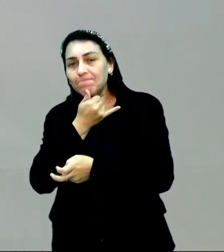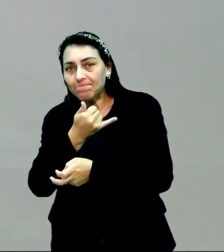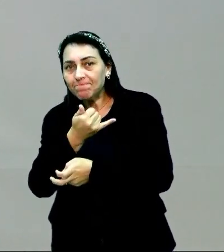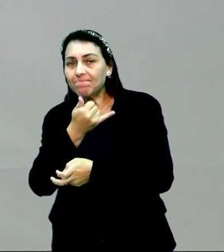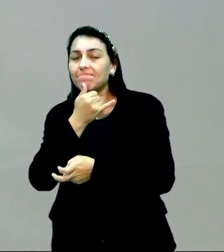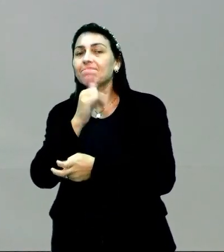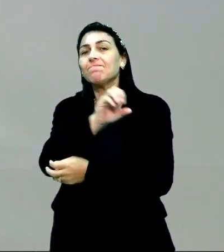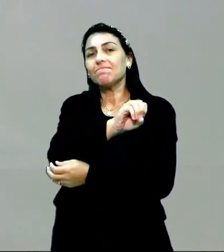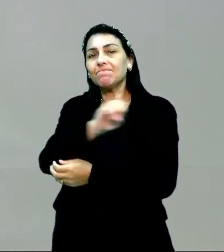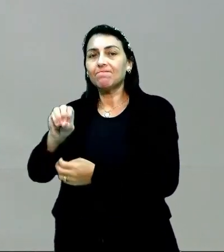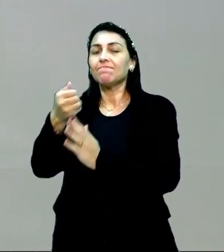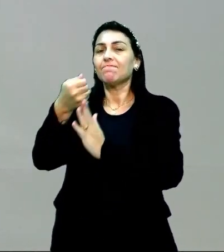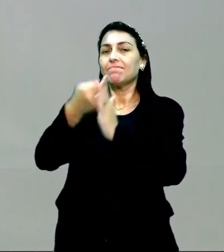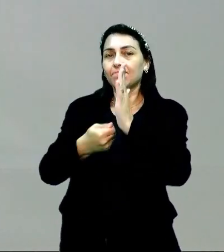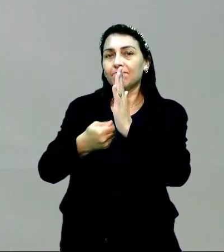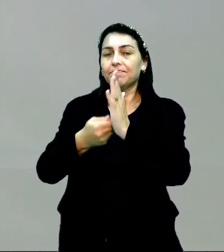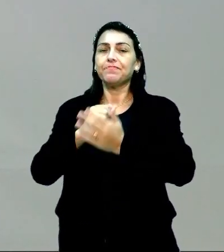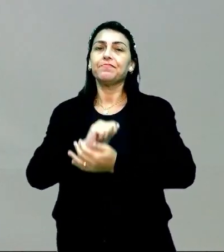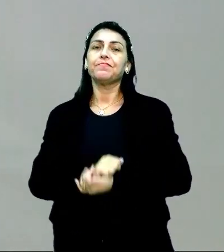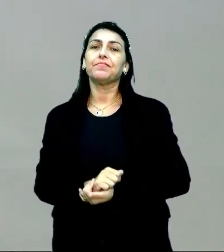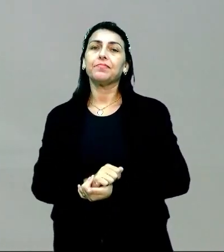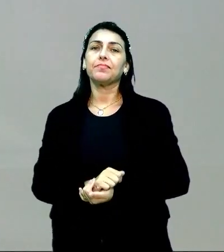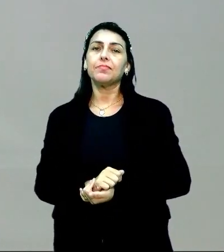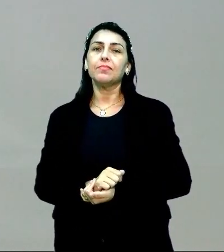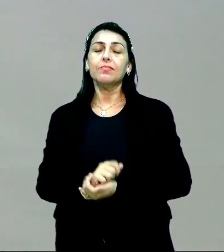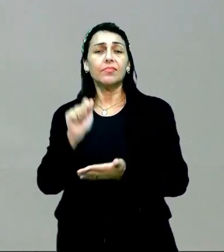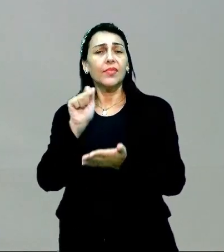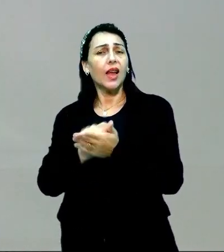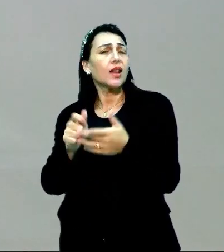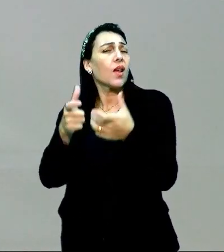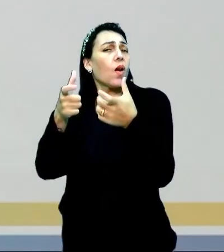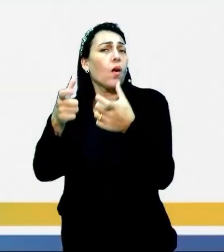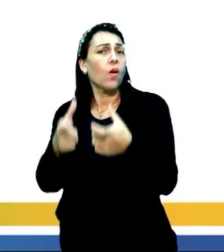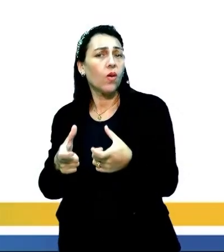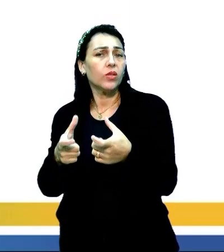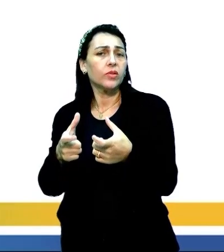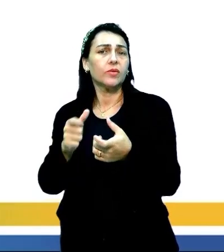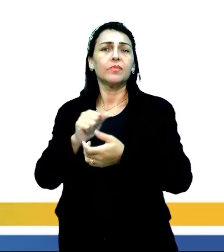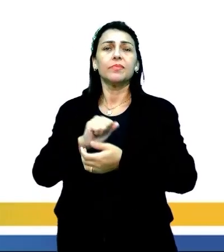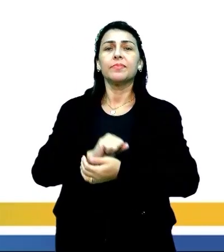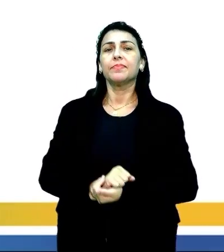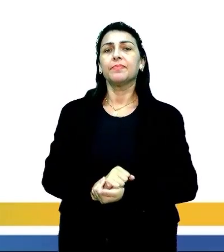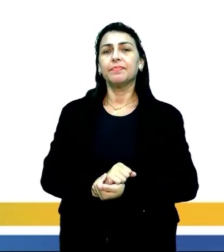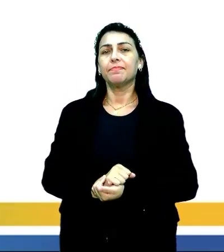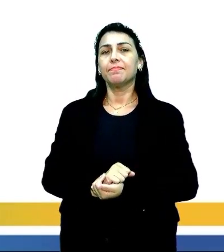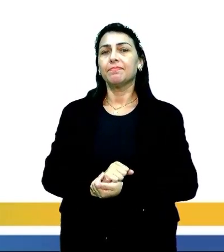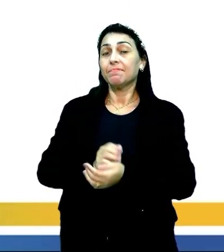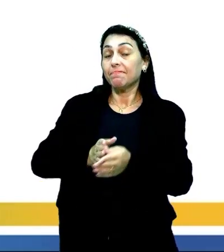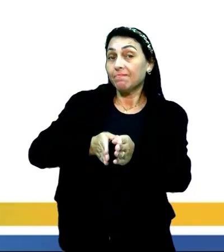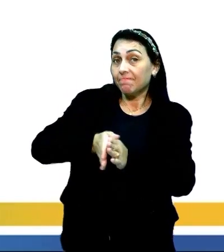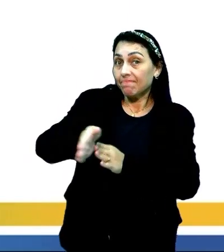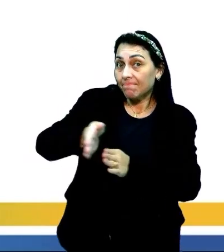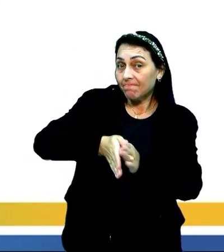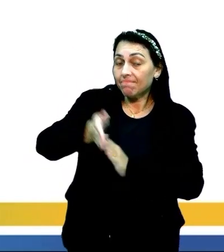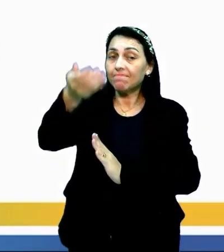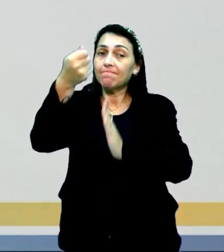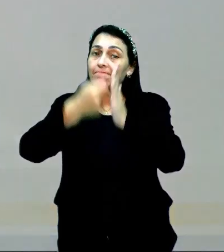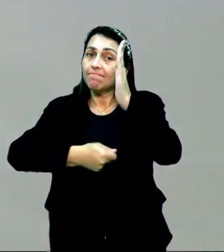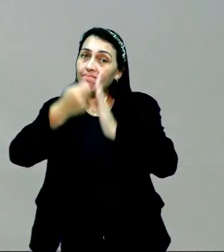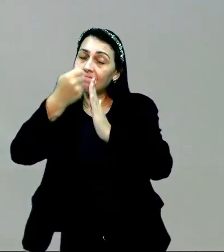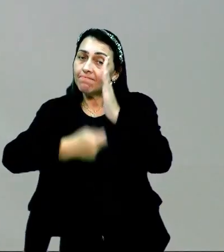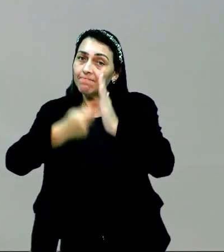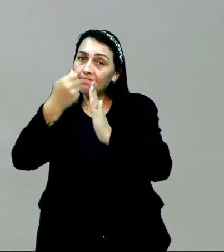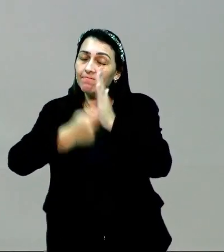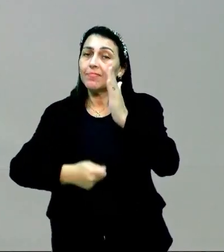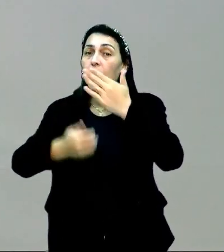infelizmente, você vai zerar a sua redação. E isso está escrito onde, professora? Por exemplo, quando você